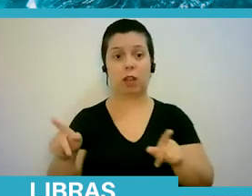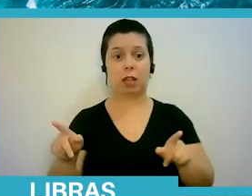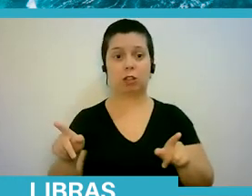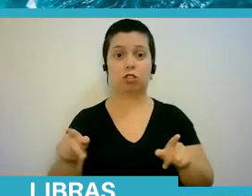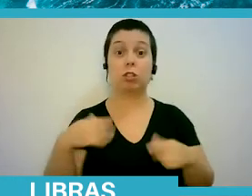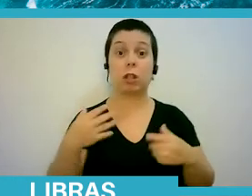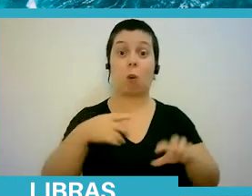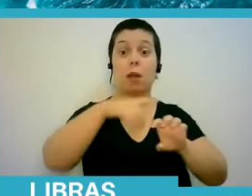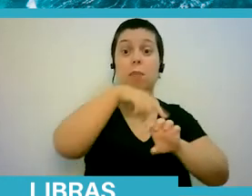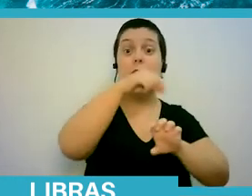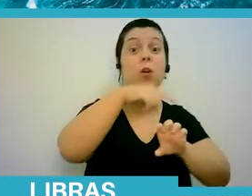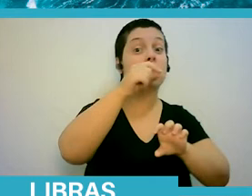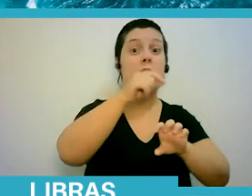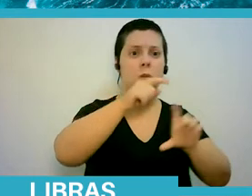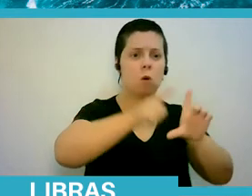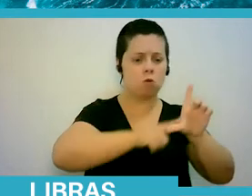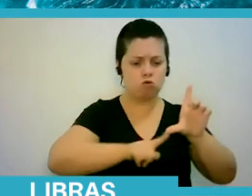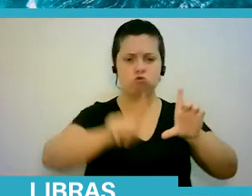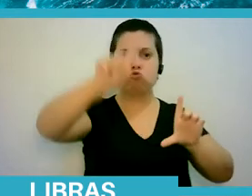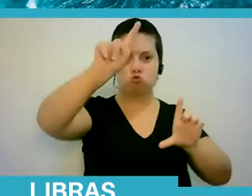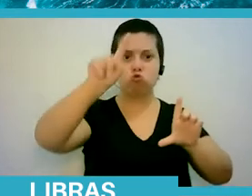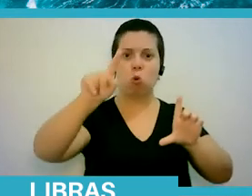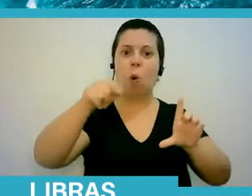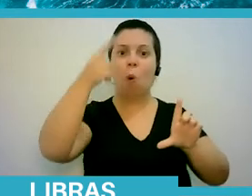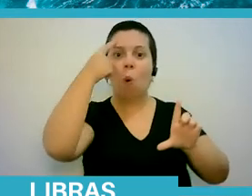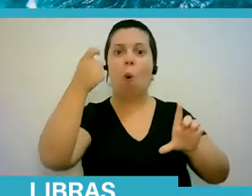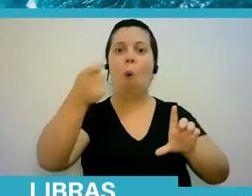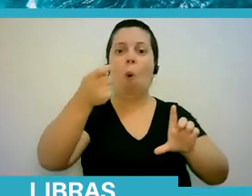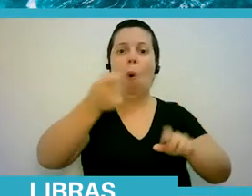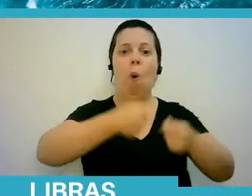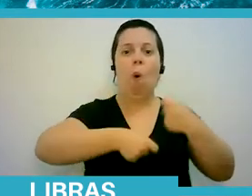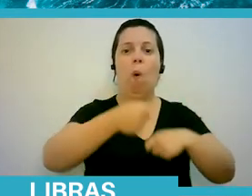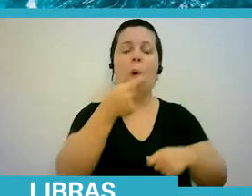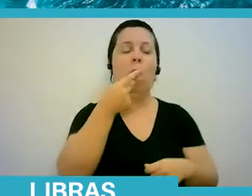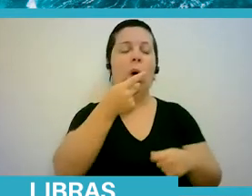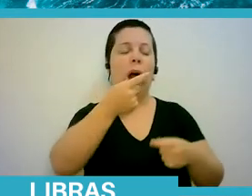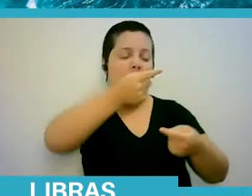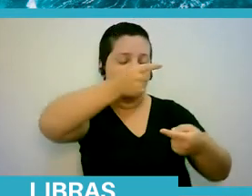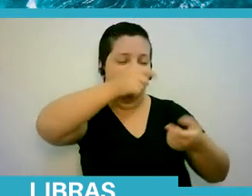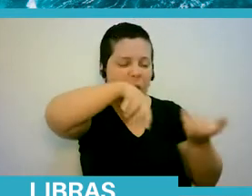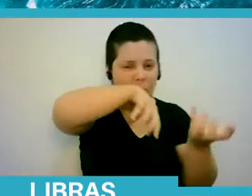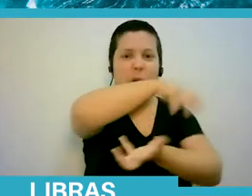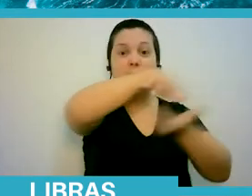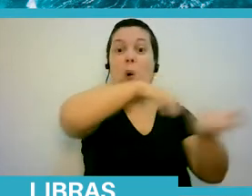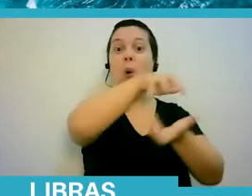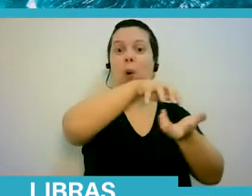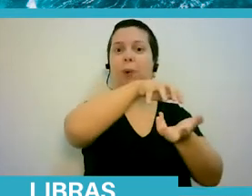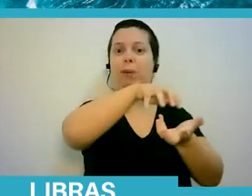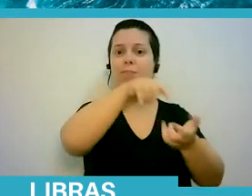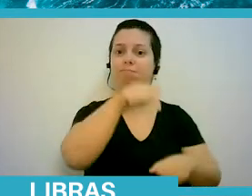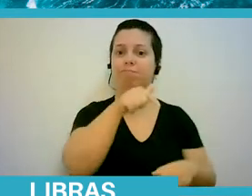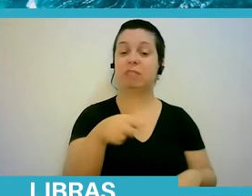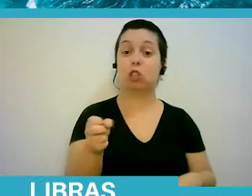procura trazer é uma ideia, um negócio disruptivo, que normalmente isso está atrelado à inovação,